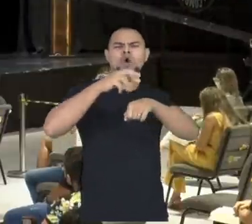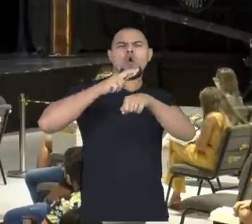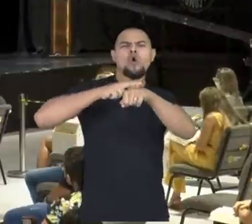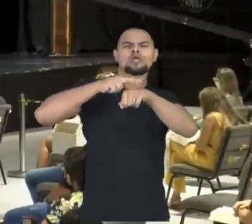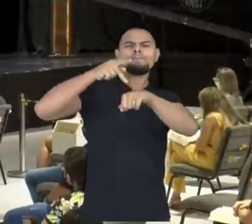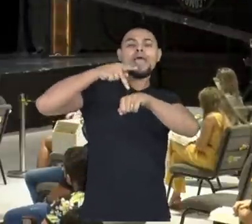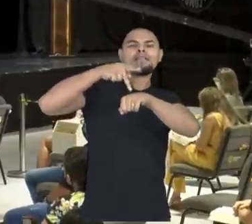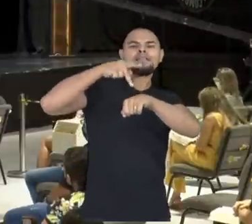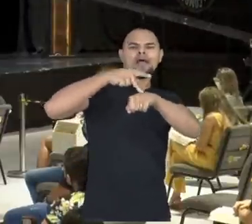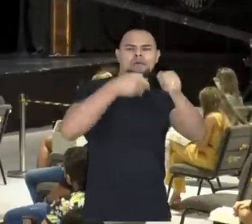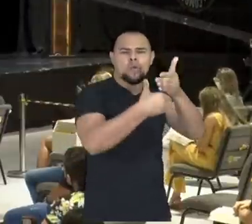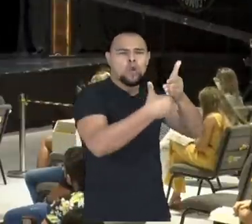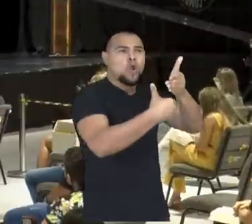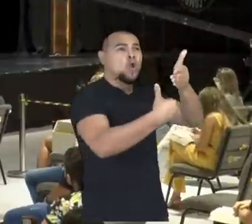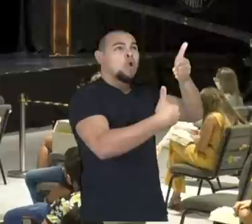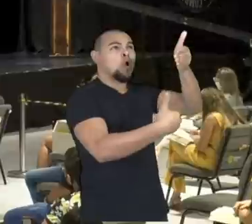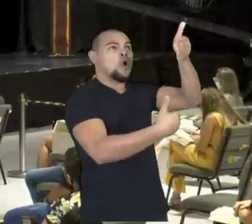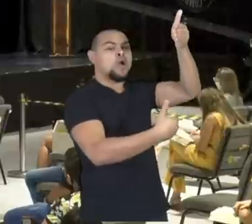lá nessa rocha,